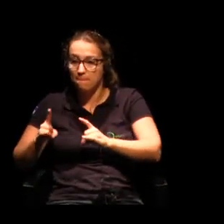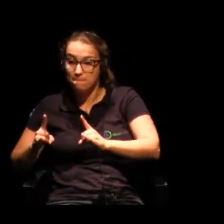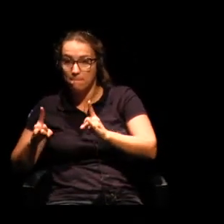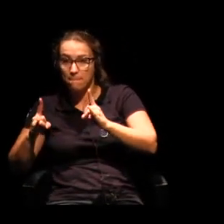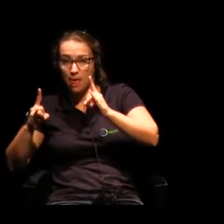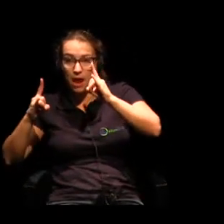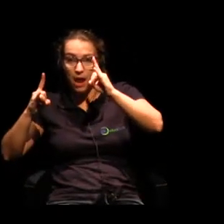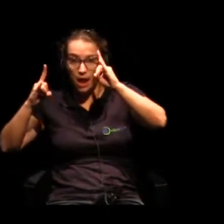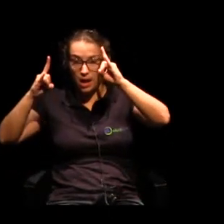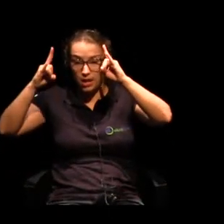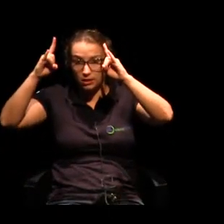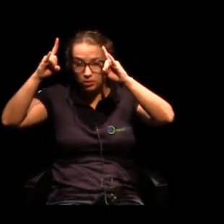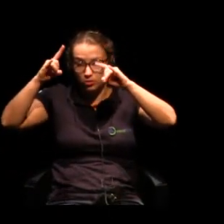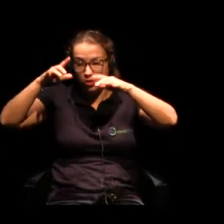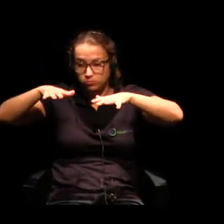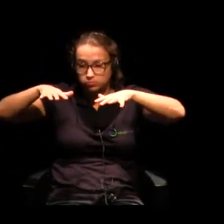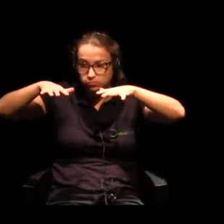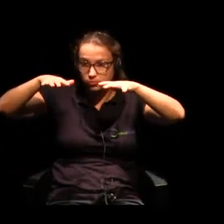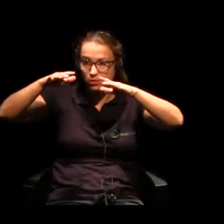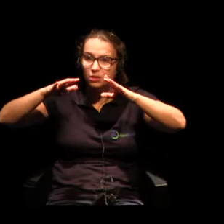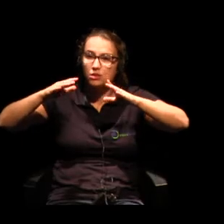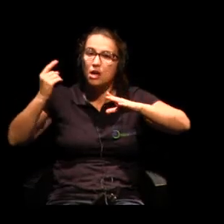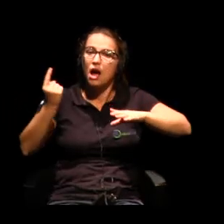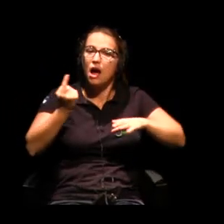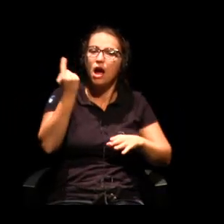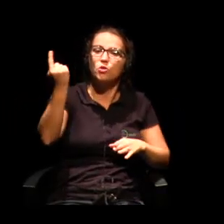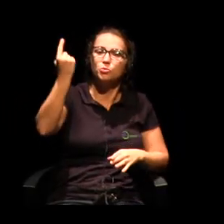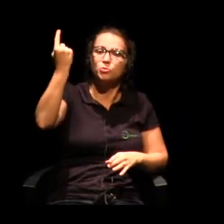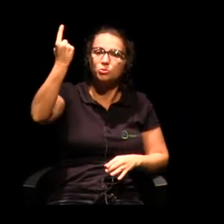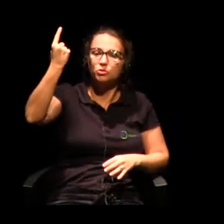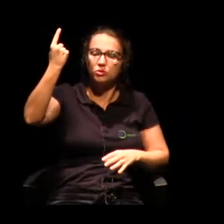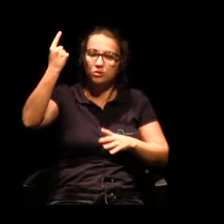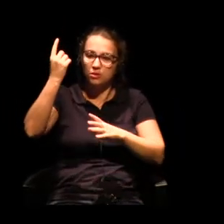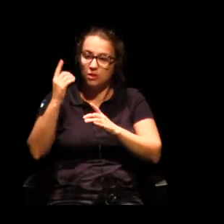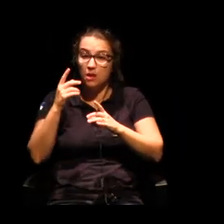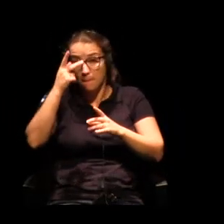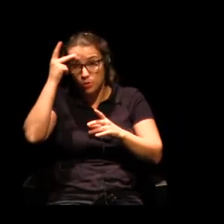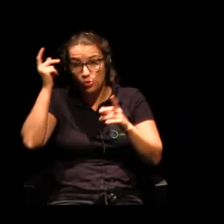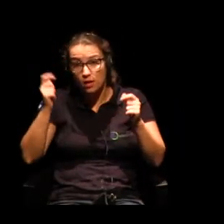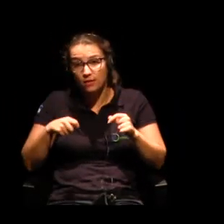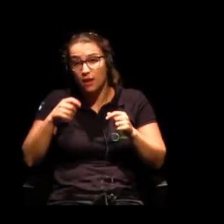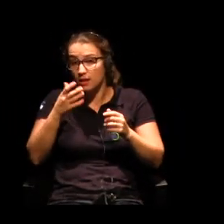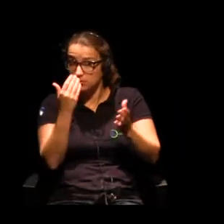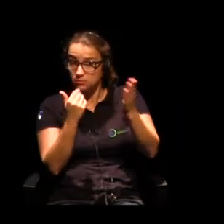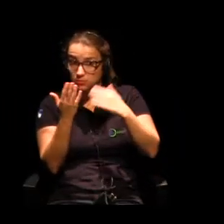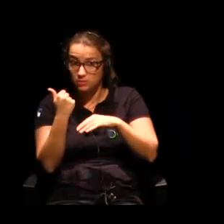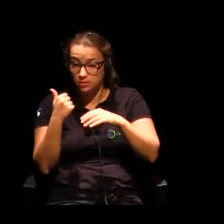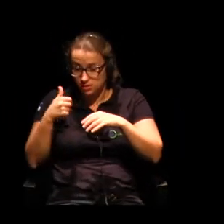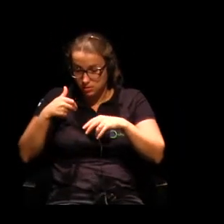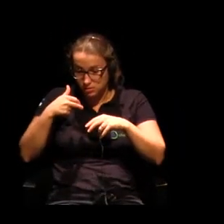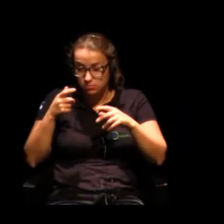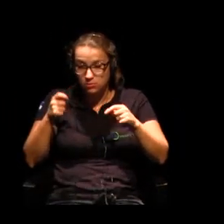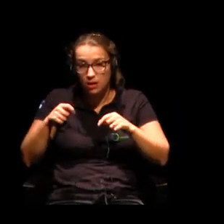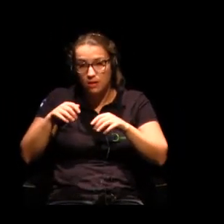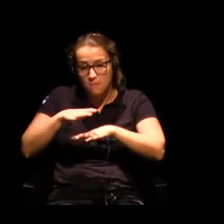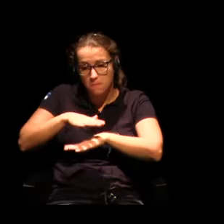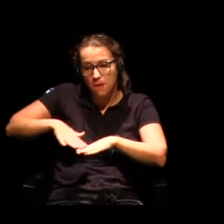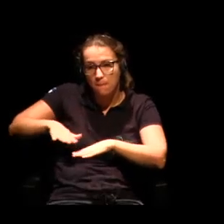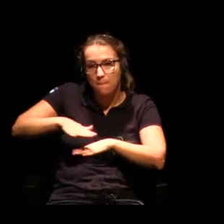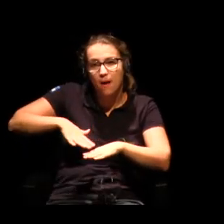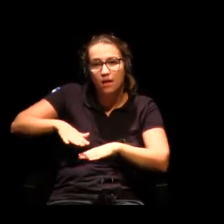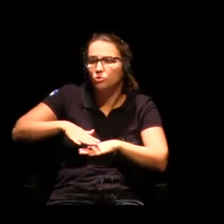de prédios que estavam em altitudes maiores e retirar as pessoas